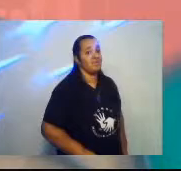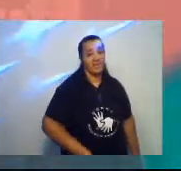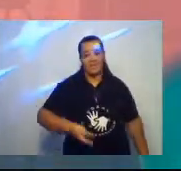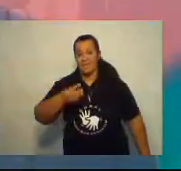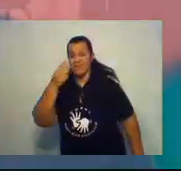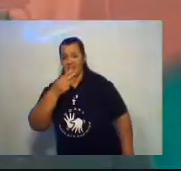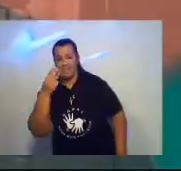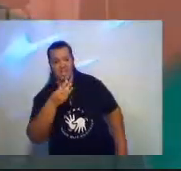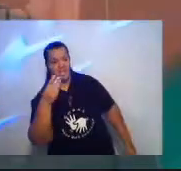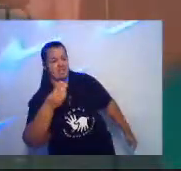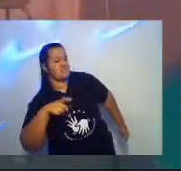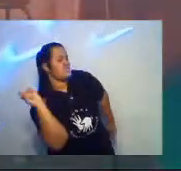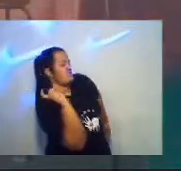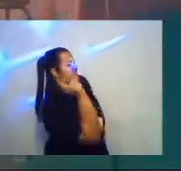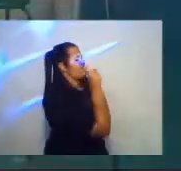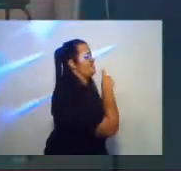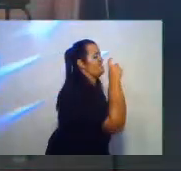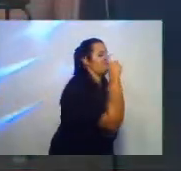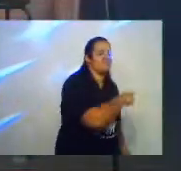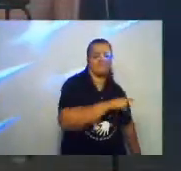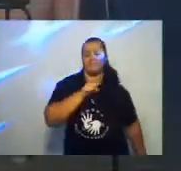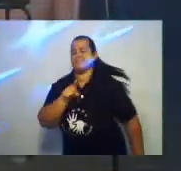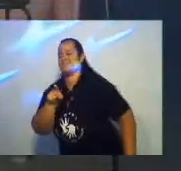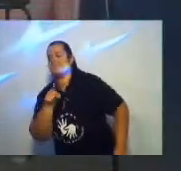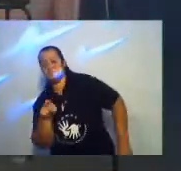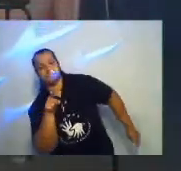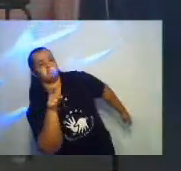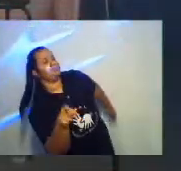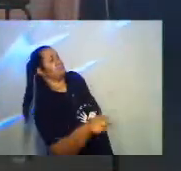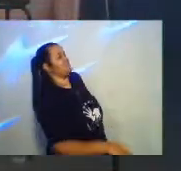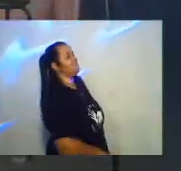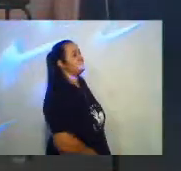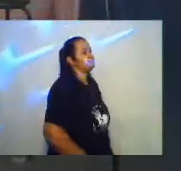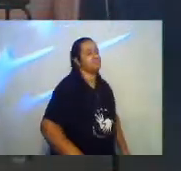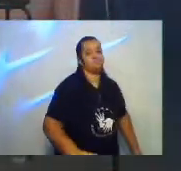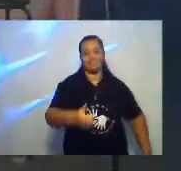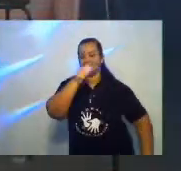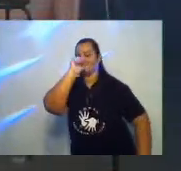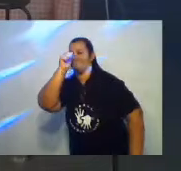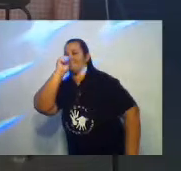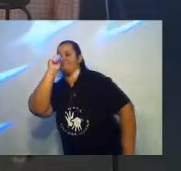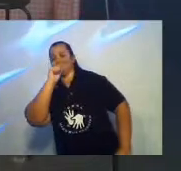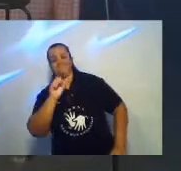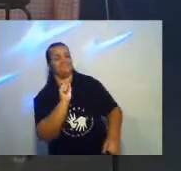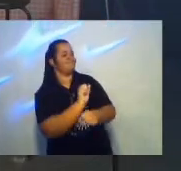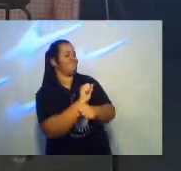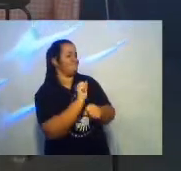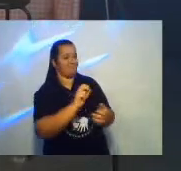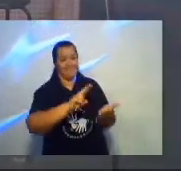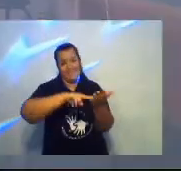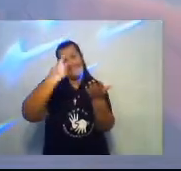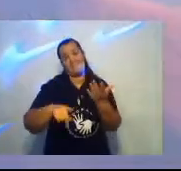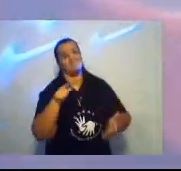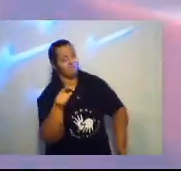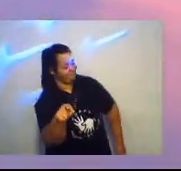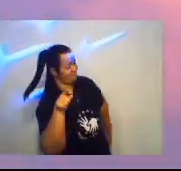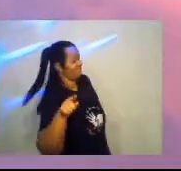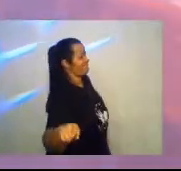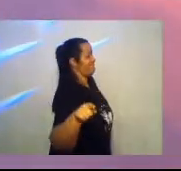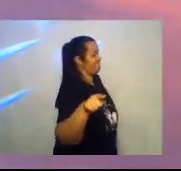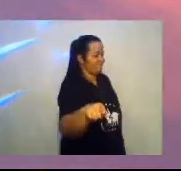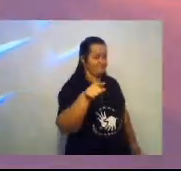quatro cadeiras, aqui já tem três enganados por ela beber, esperando a